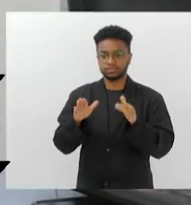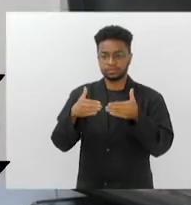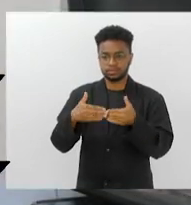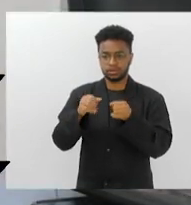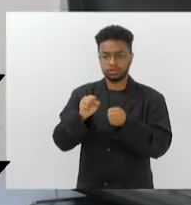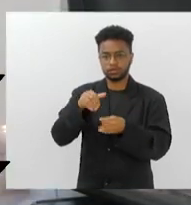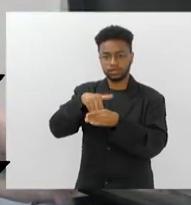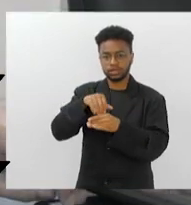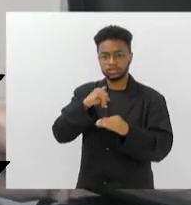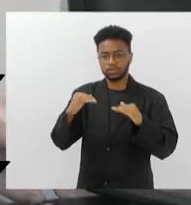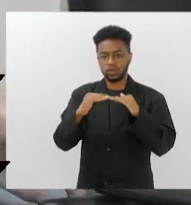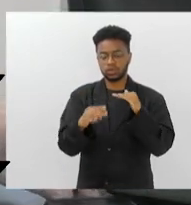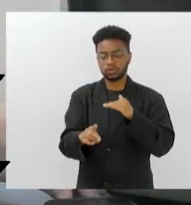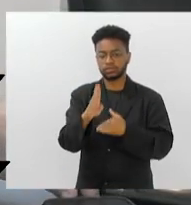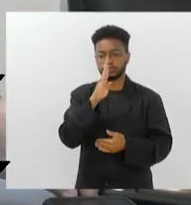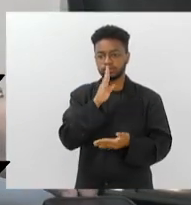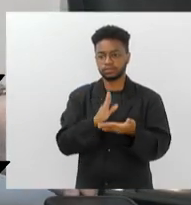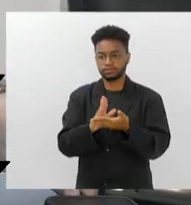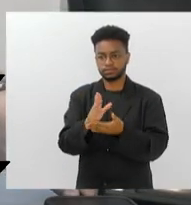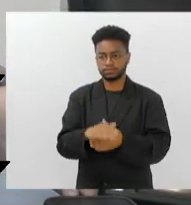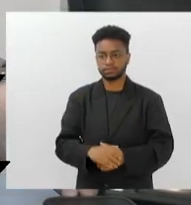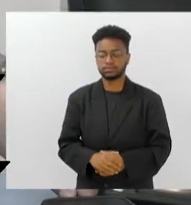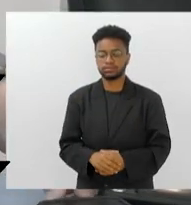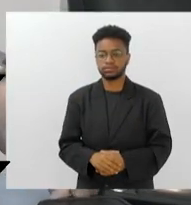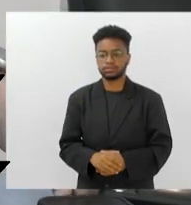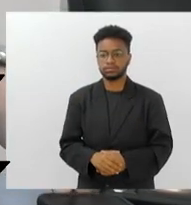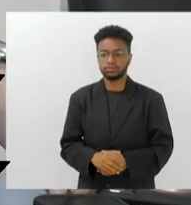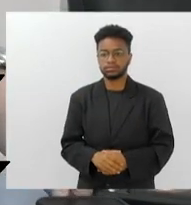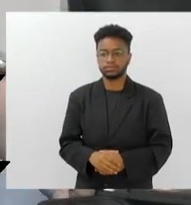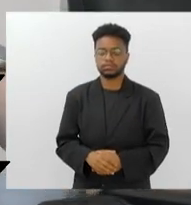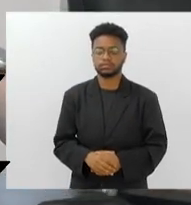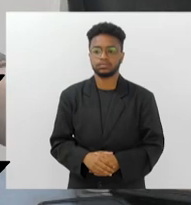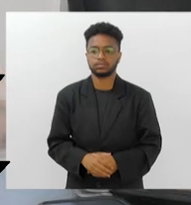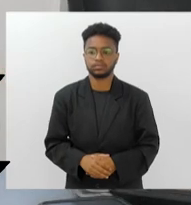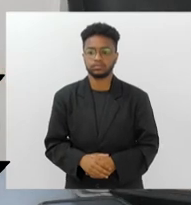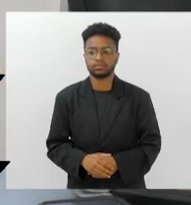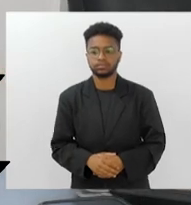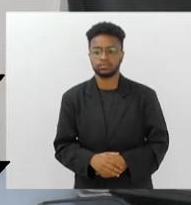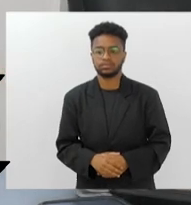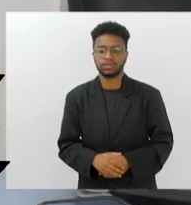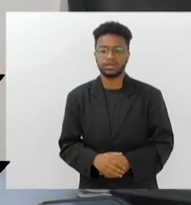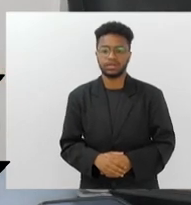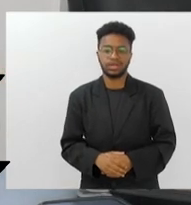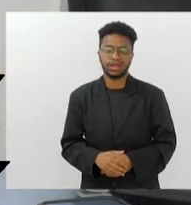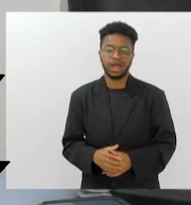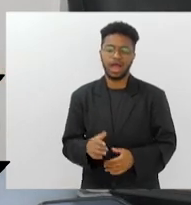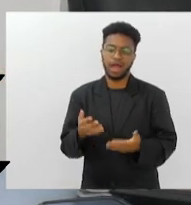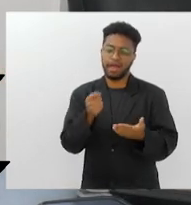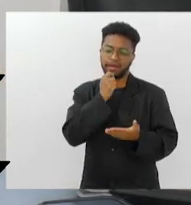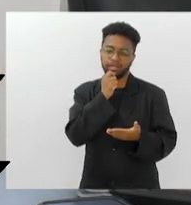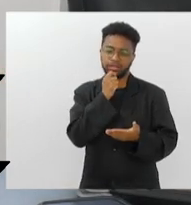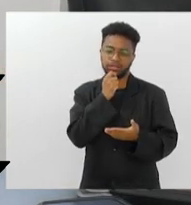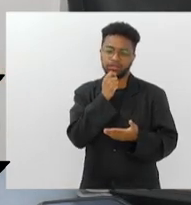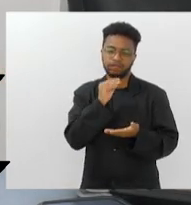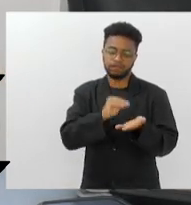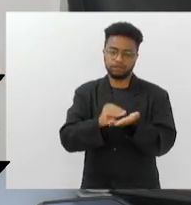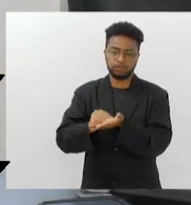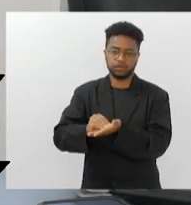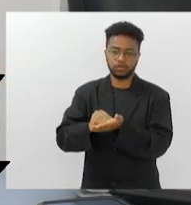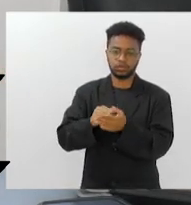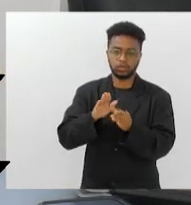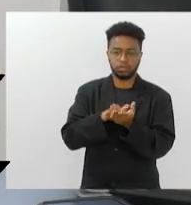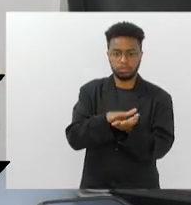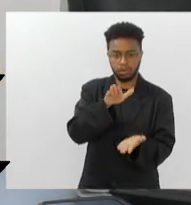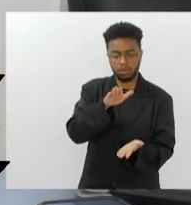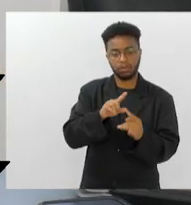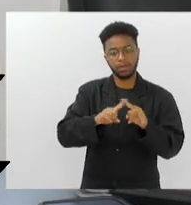votação senhores que aprovam permaneçam Como estão aprovado bem ainda tá distante dos blocos mas acho que a gente pode votar os blocos ir